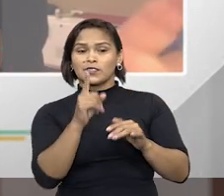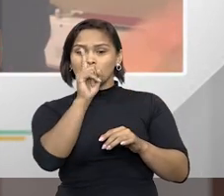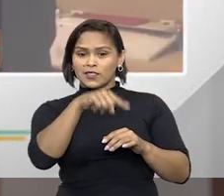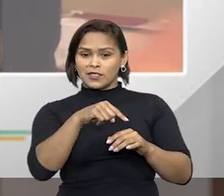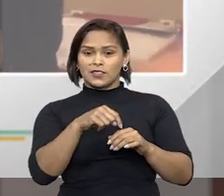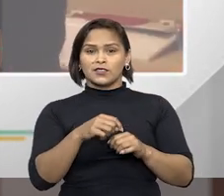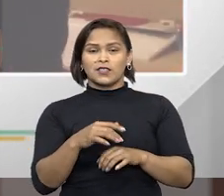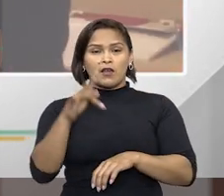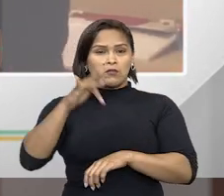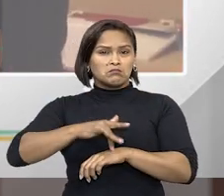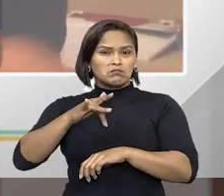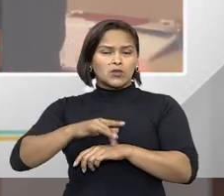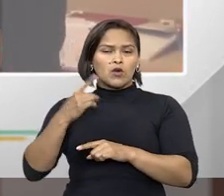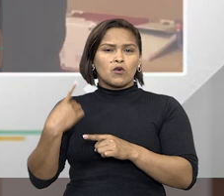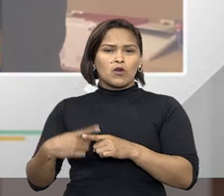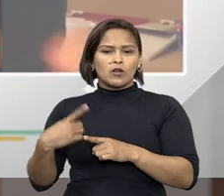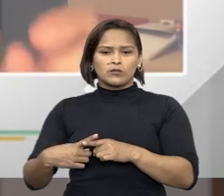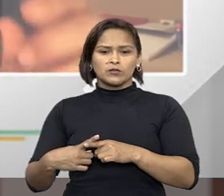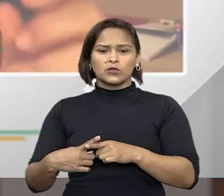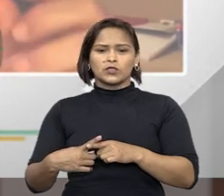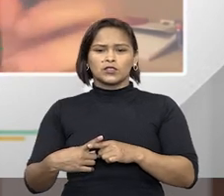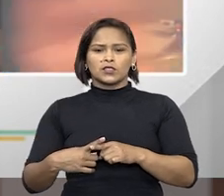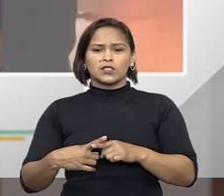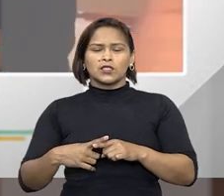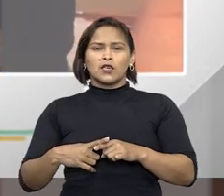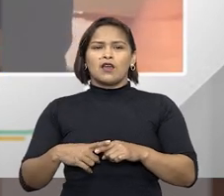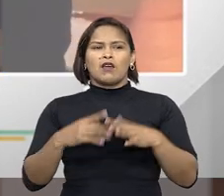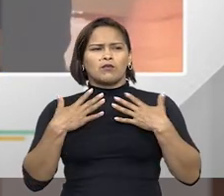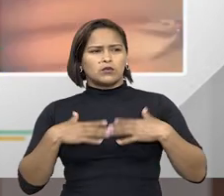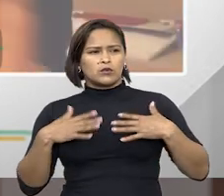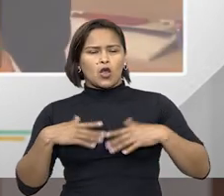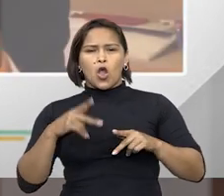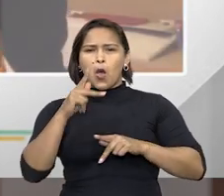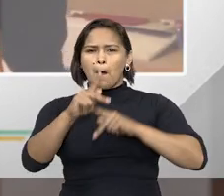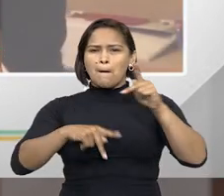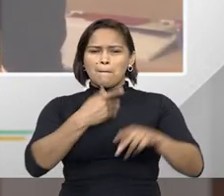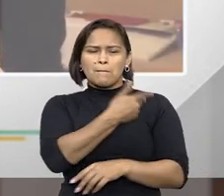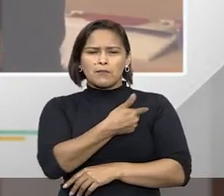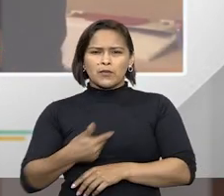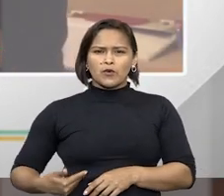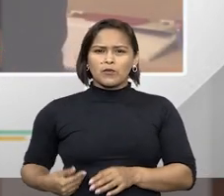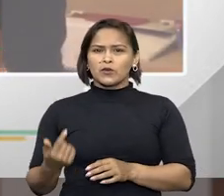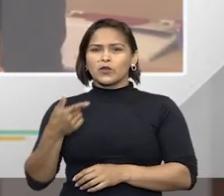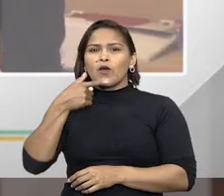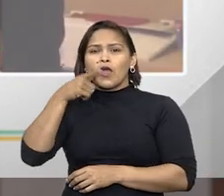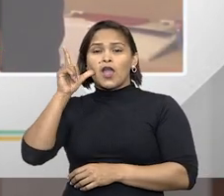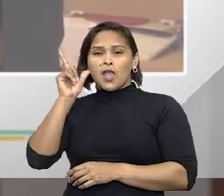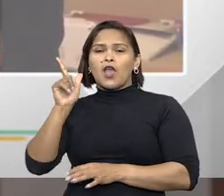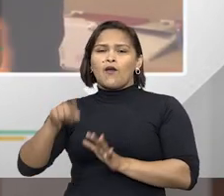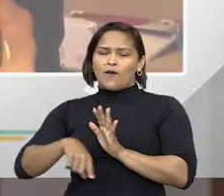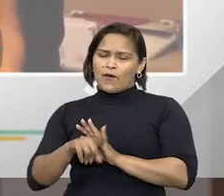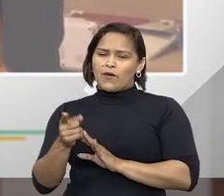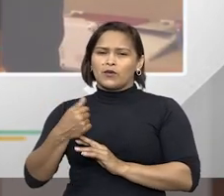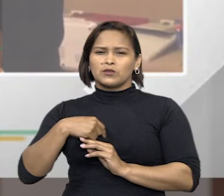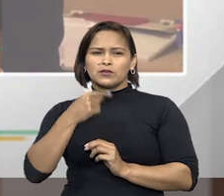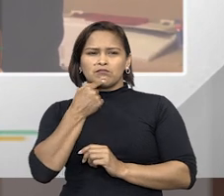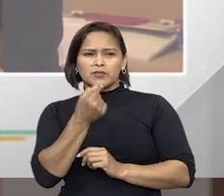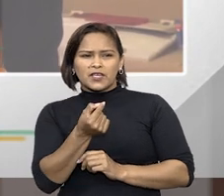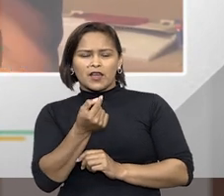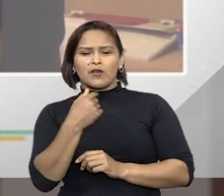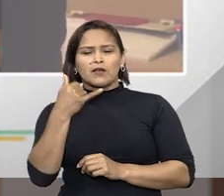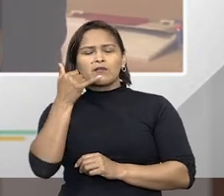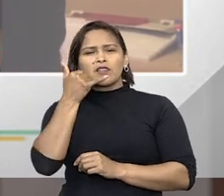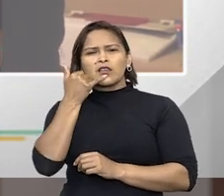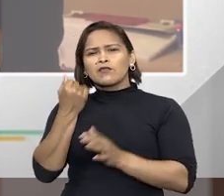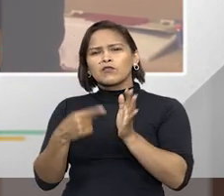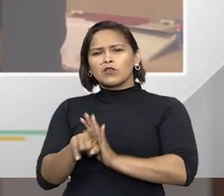porque atenta contra o sossego público. Aí ontem alguém me telefonou e me perguntou sobre